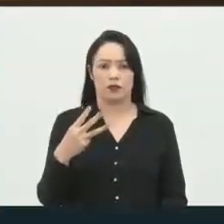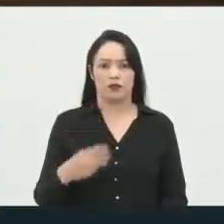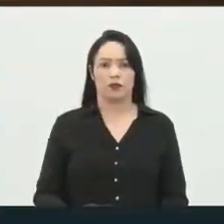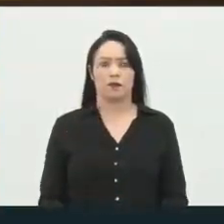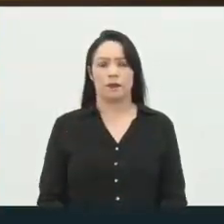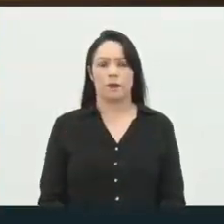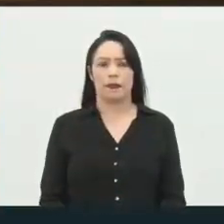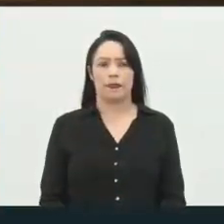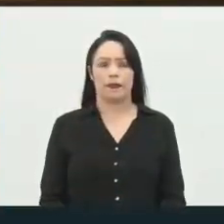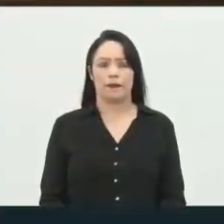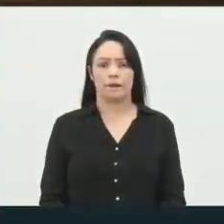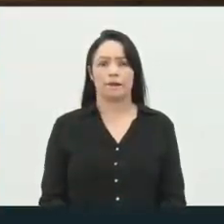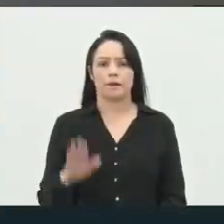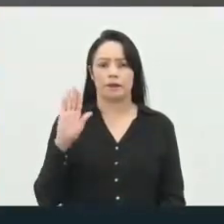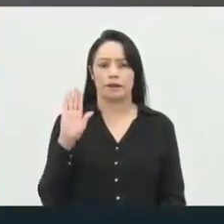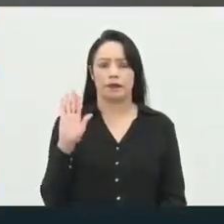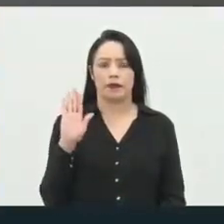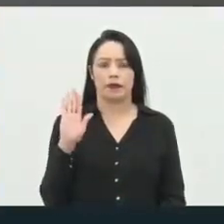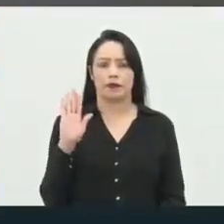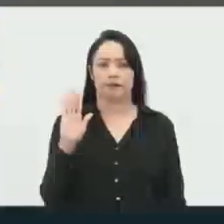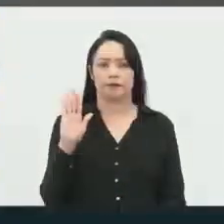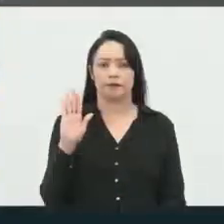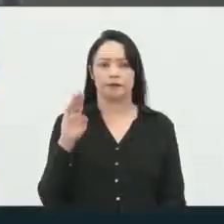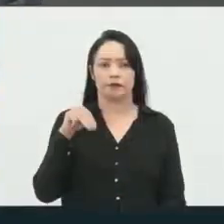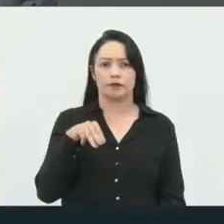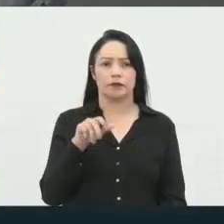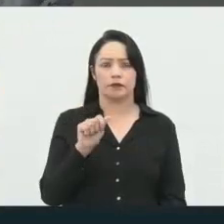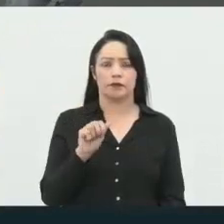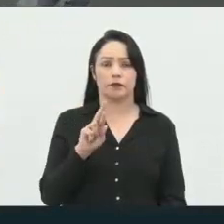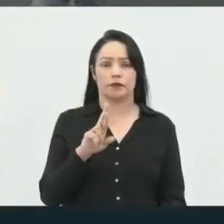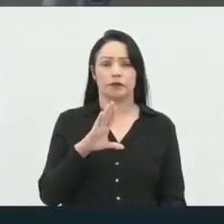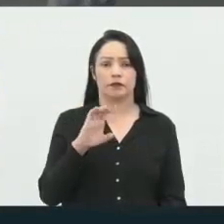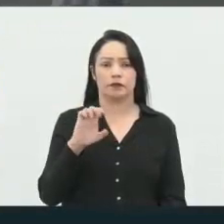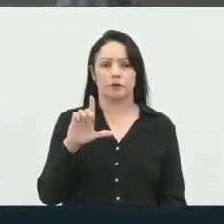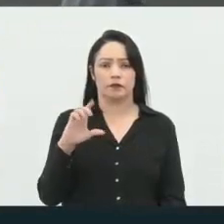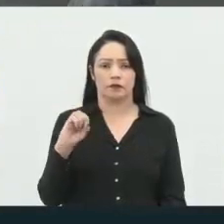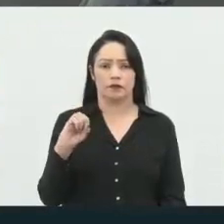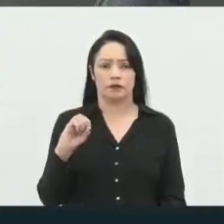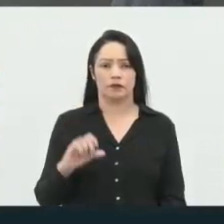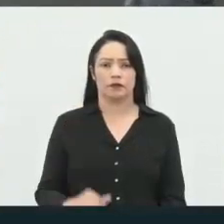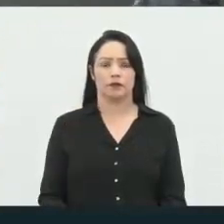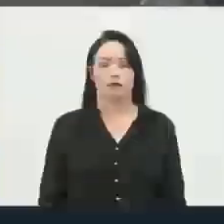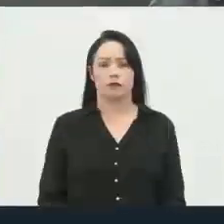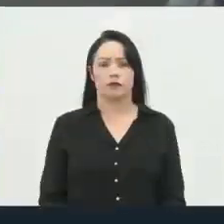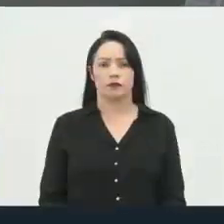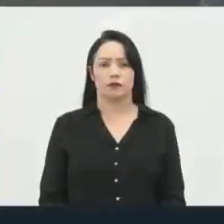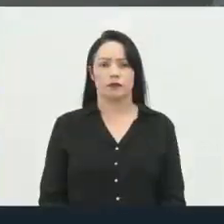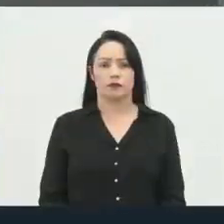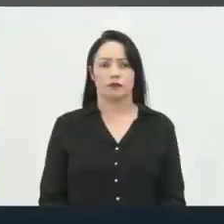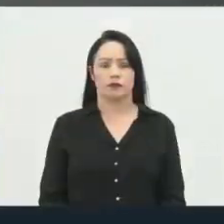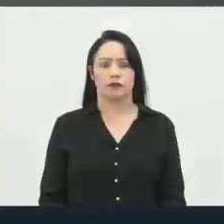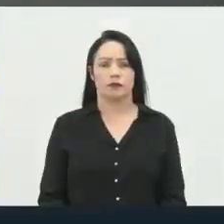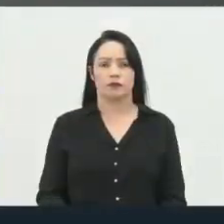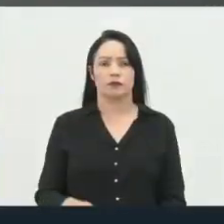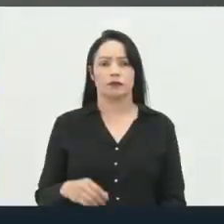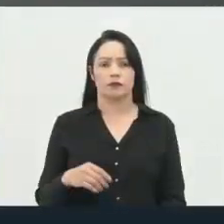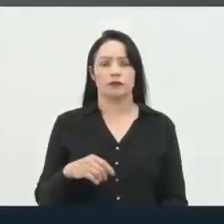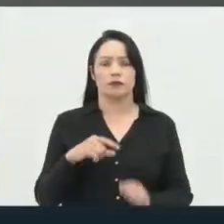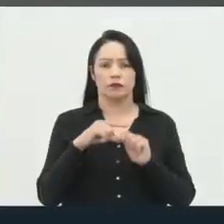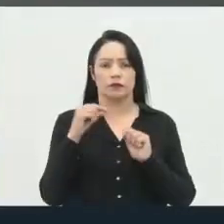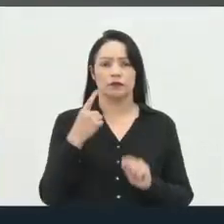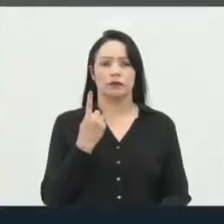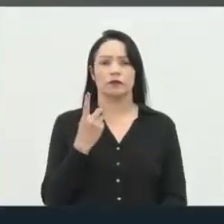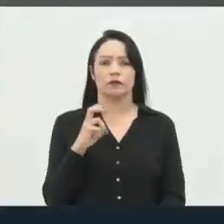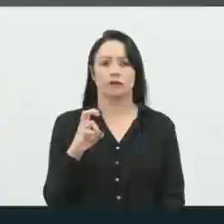pela presidente pela ordem Vereador Marcelo seminaldo do PT peço a palavra pelo artigo 151 pelo